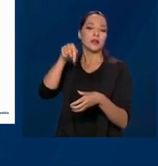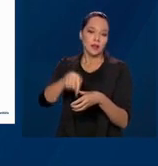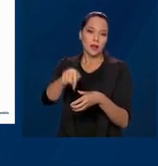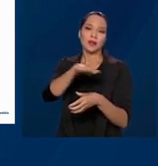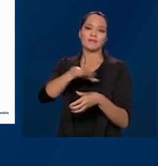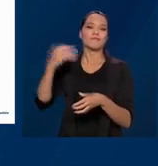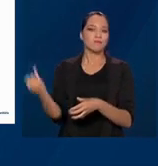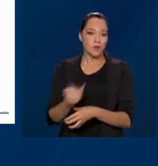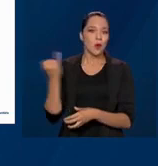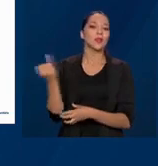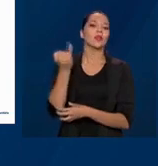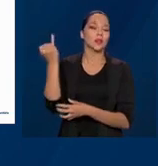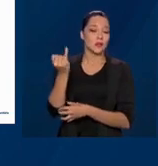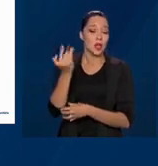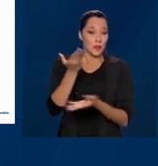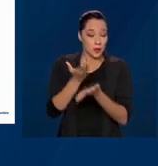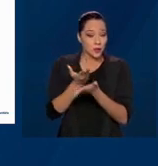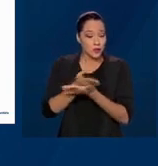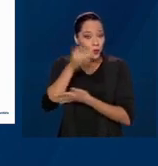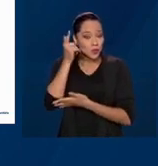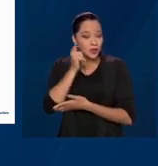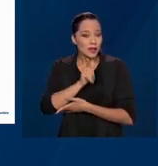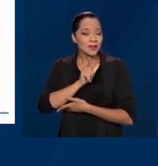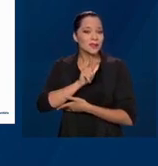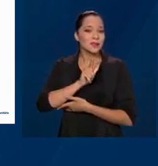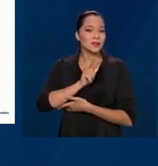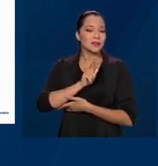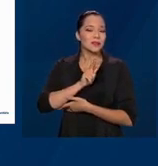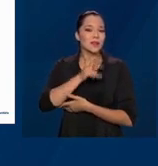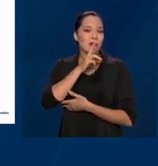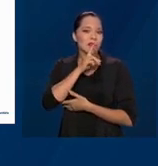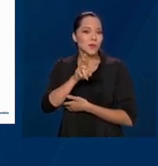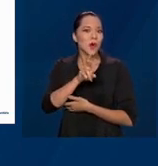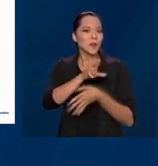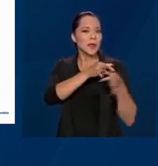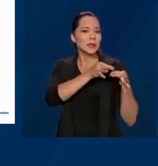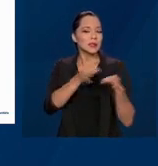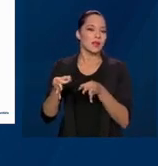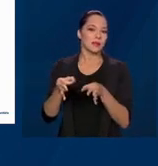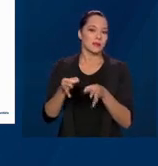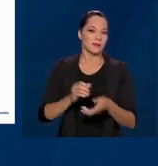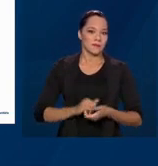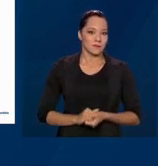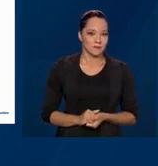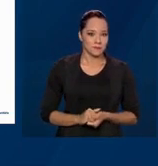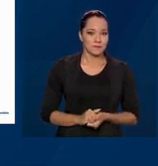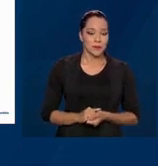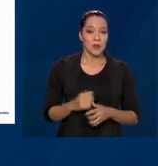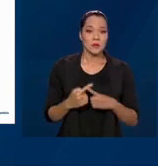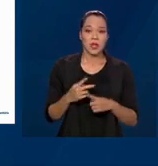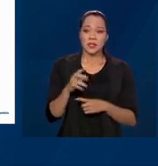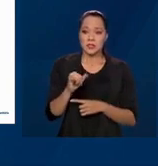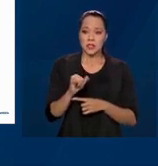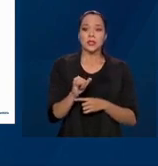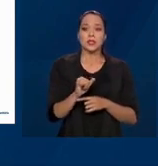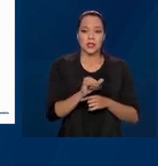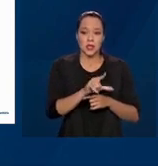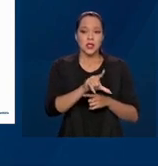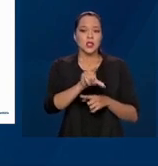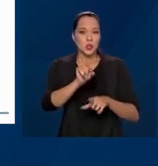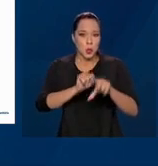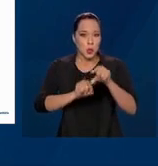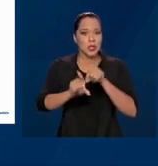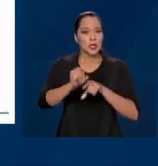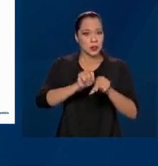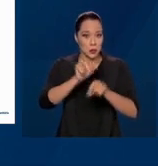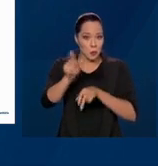aspecto fundamental para que o estudo pudesse ter uma resposta mais célere. Porque se fosse escolhida uma